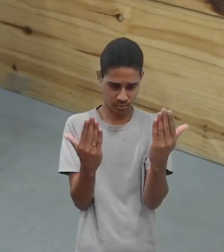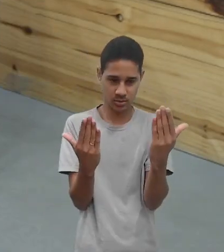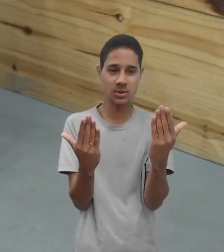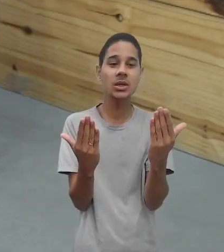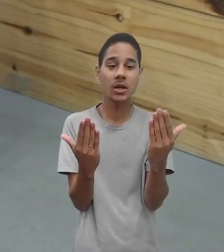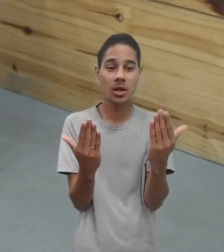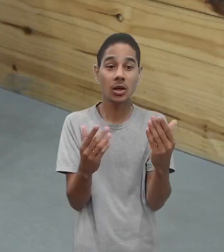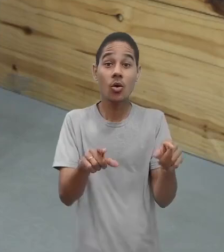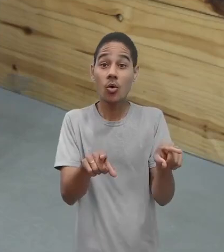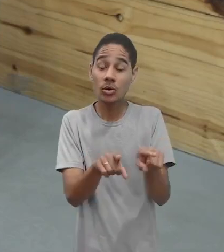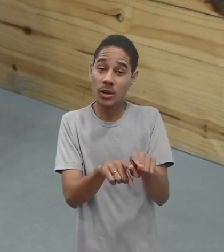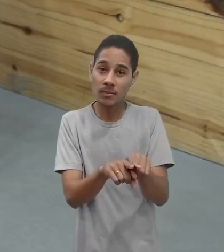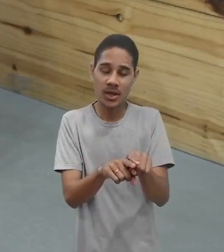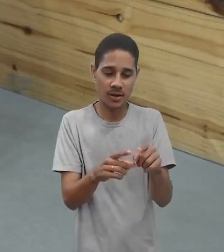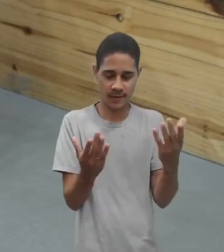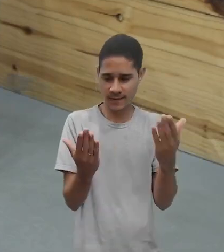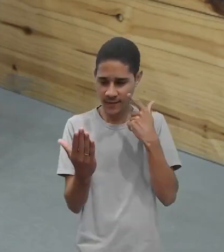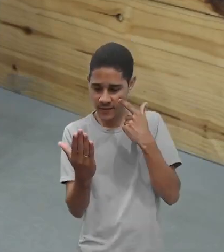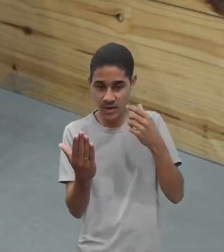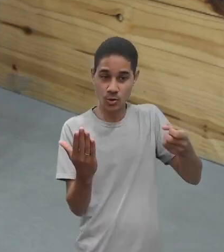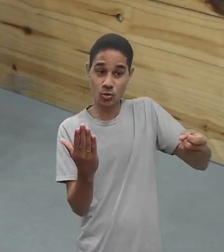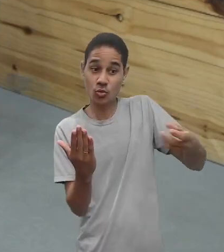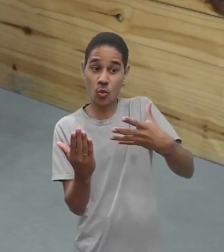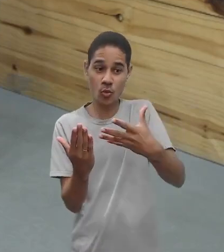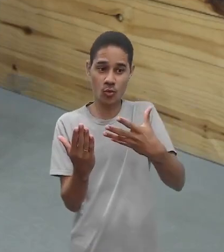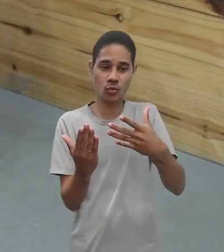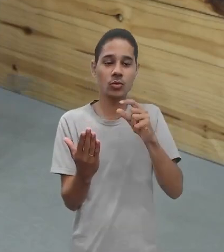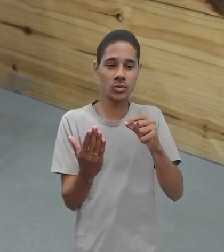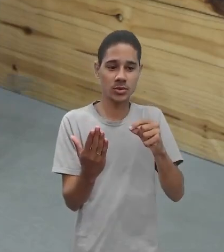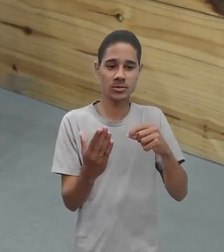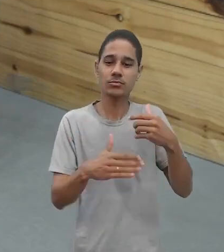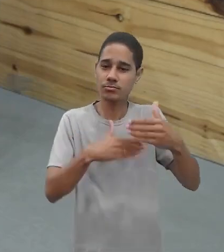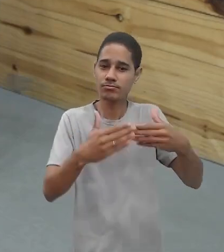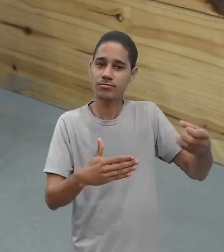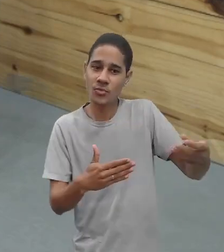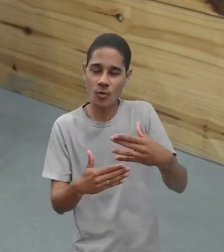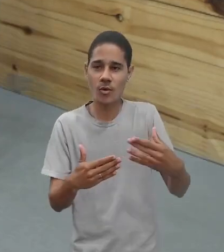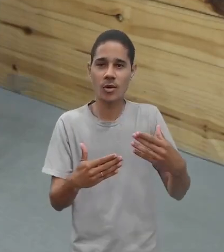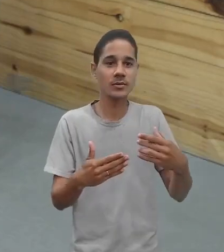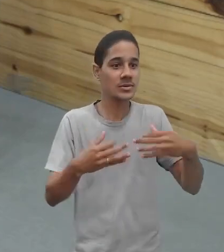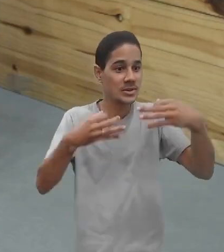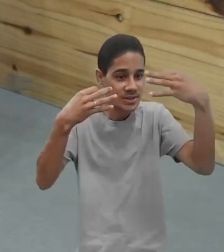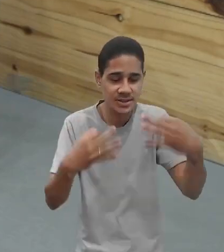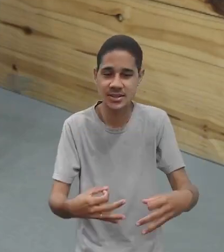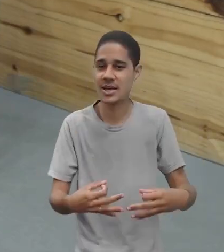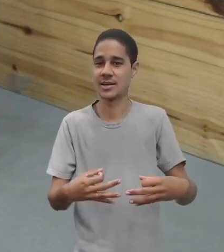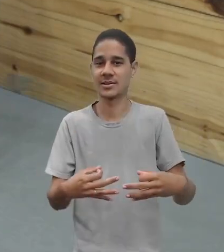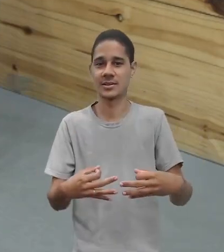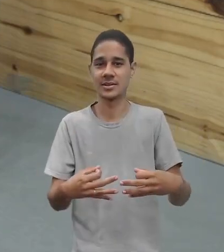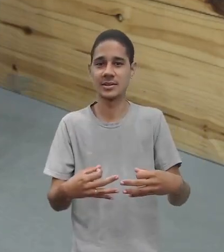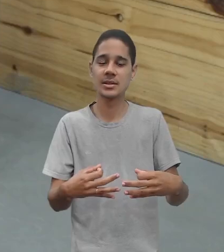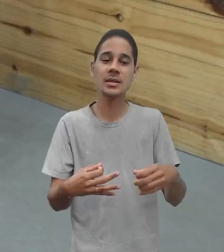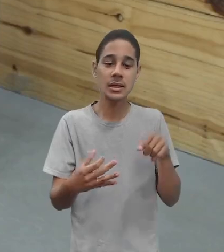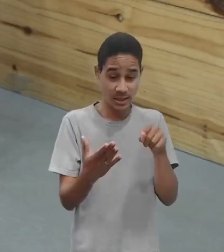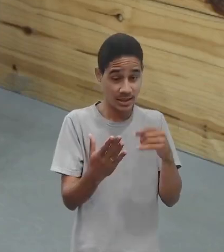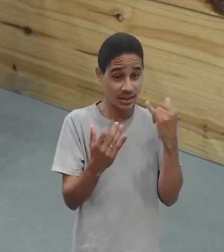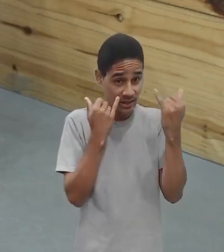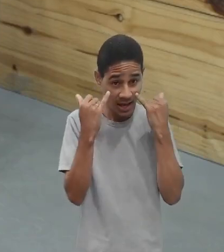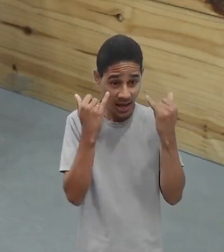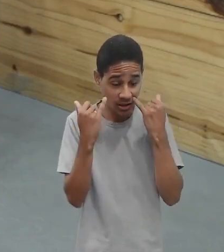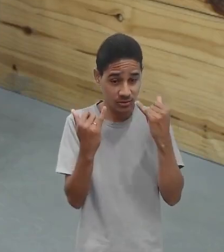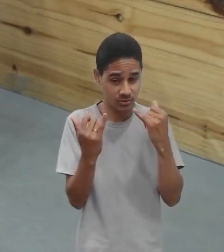ou atualização desses dados para que eles sejam o mais fiel possível e, ainda que sejam sensíveis,